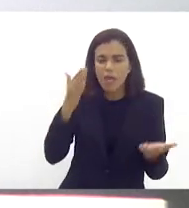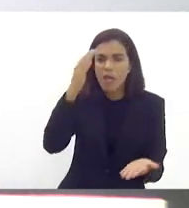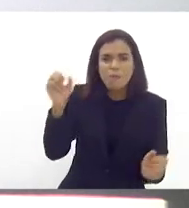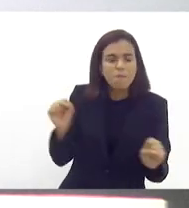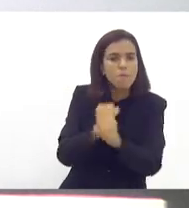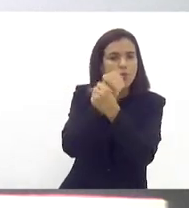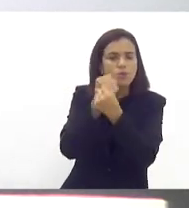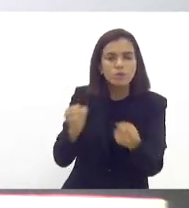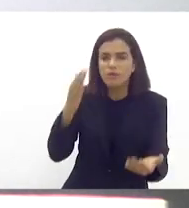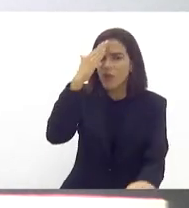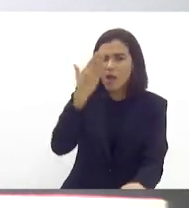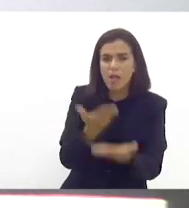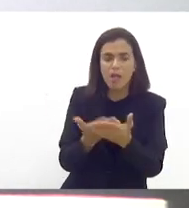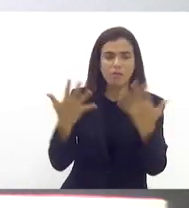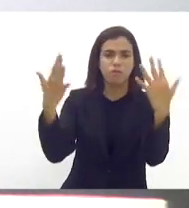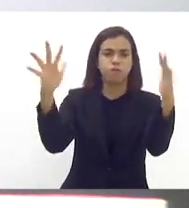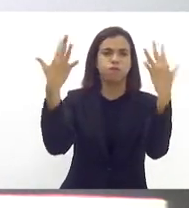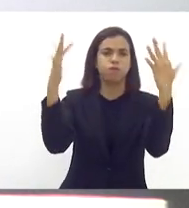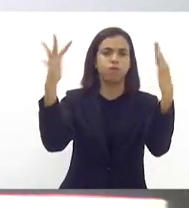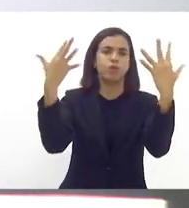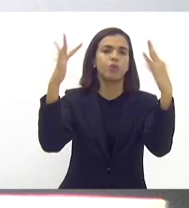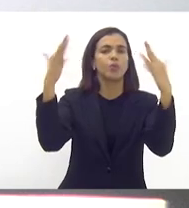porque uma